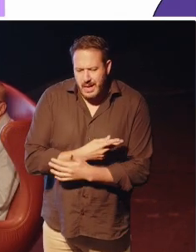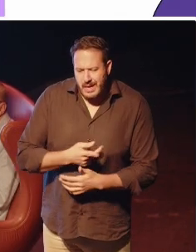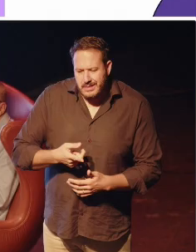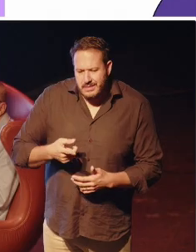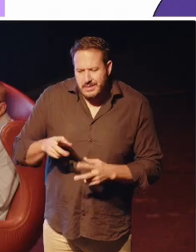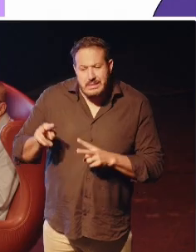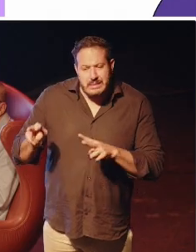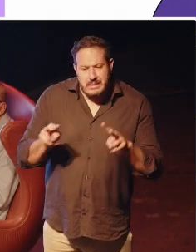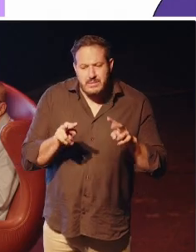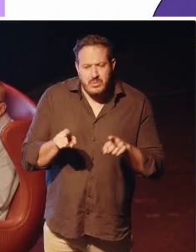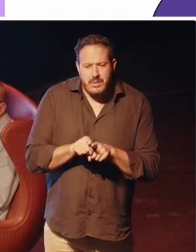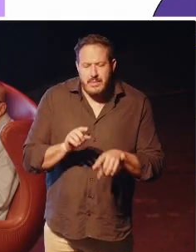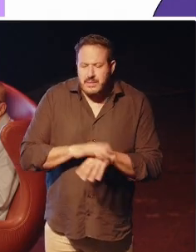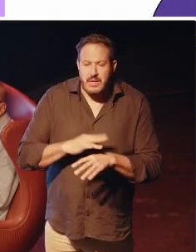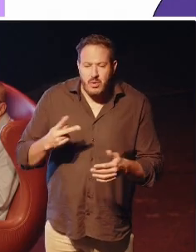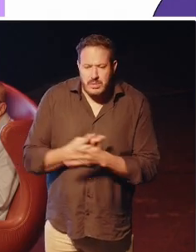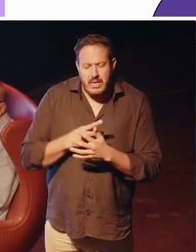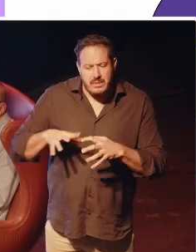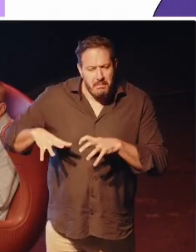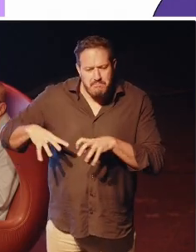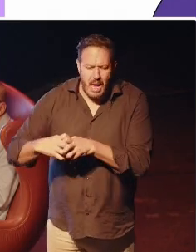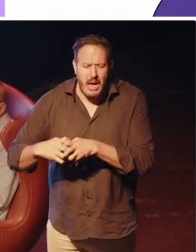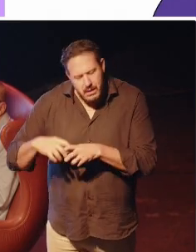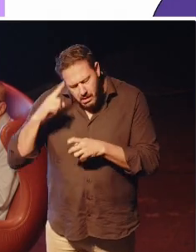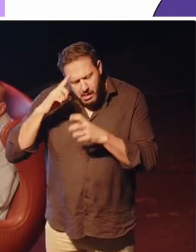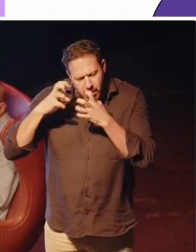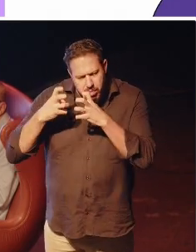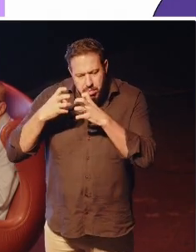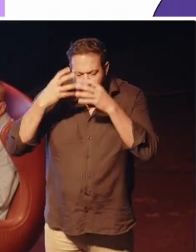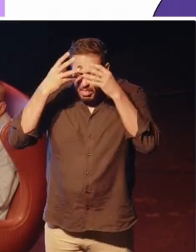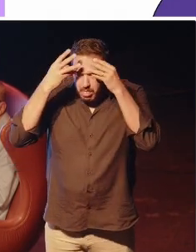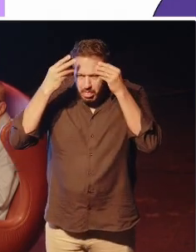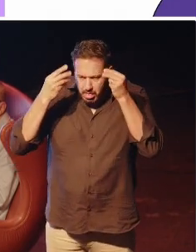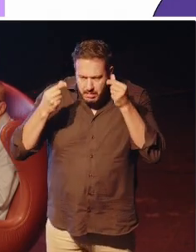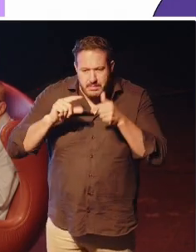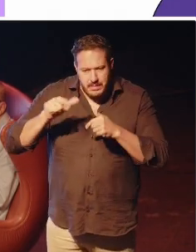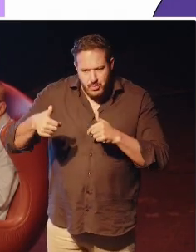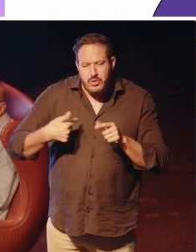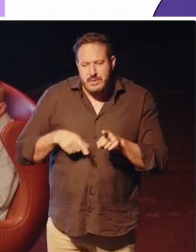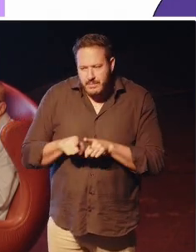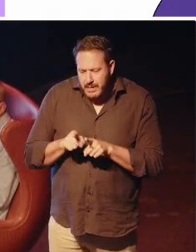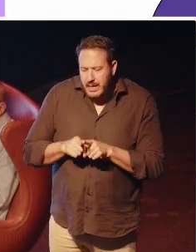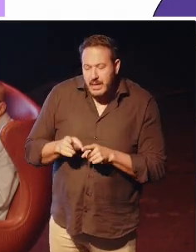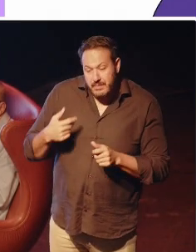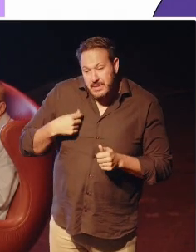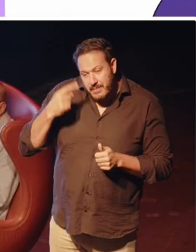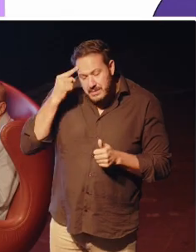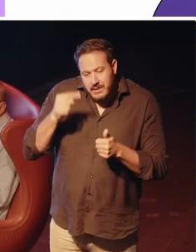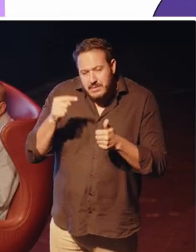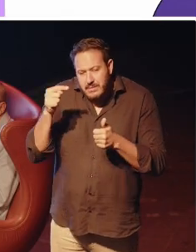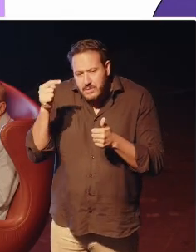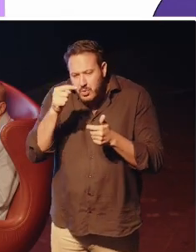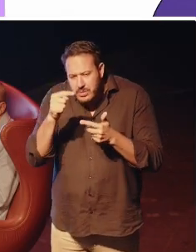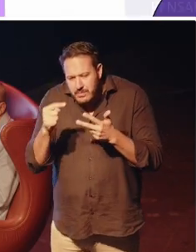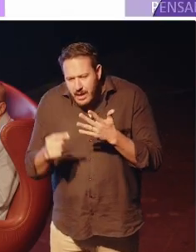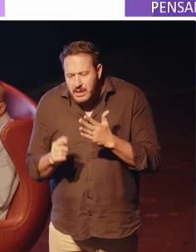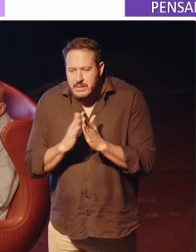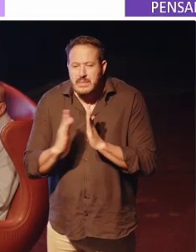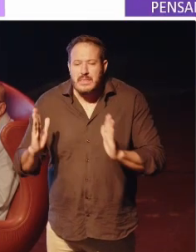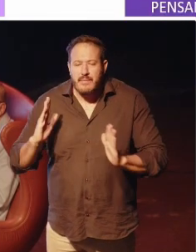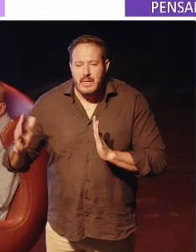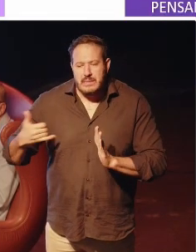que isso também é causa de demência, né? Então, a gente precisa pensar em todas as faixas